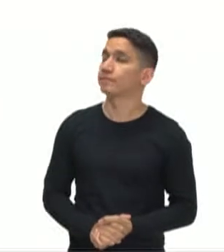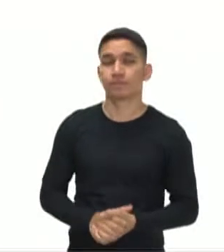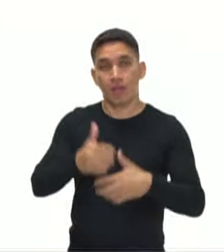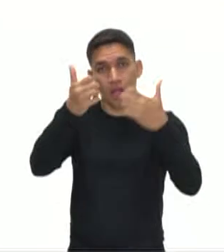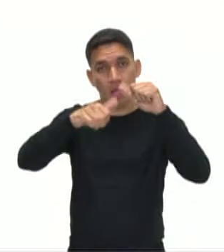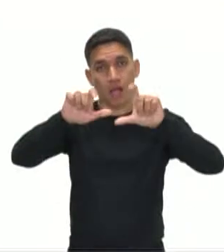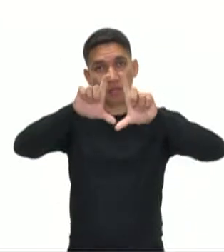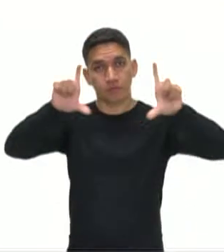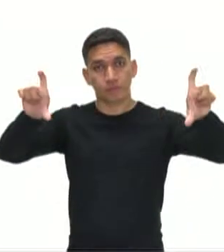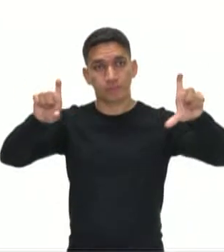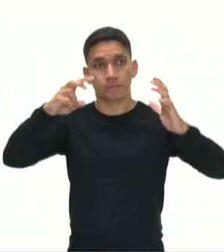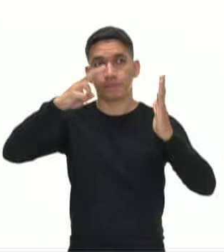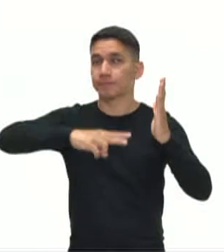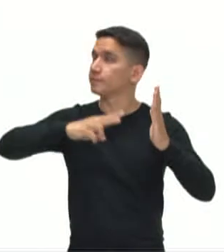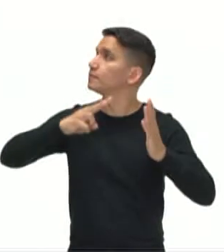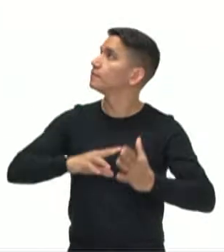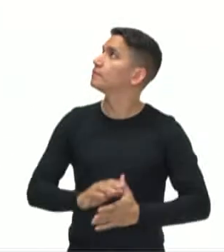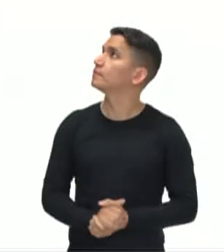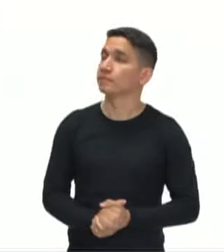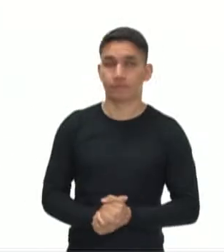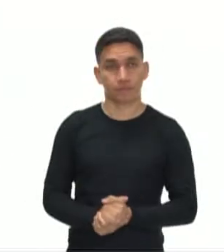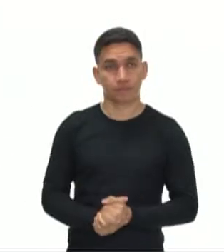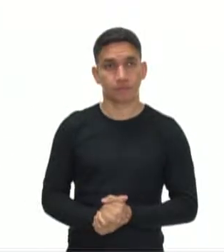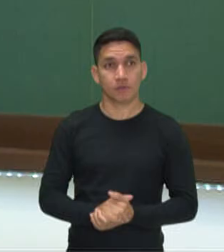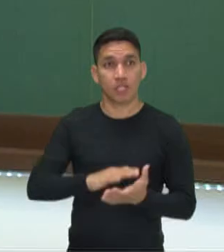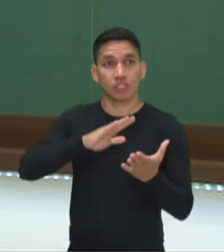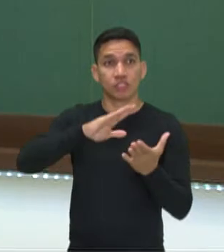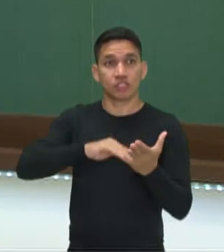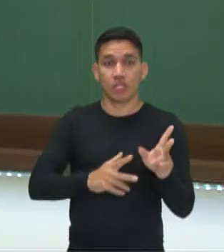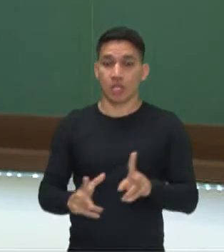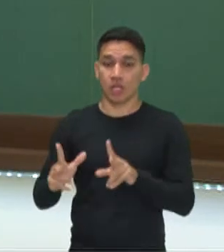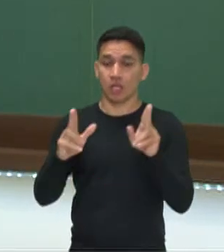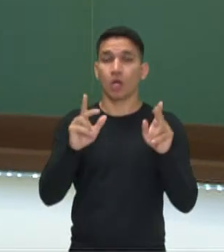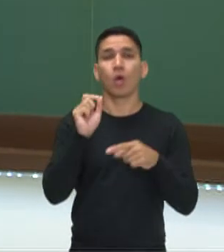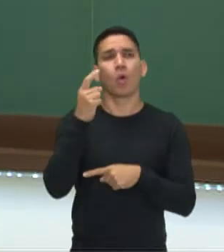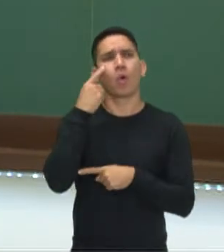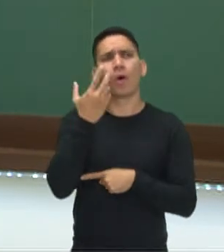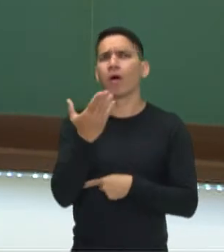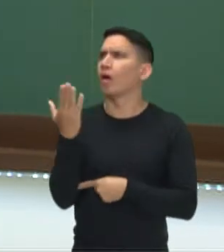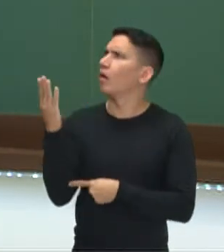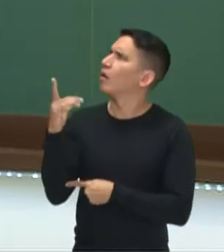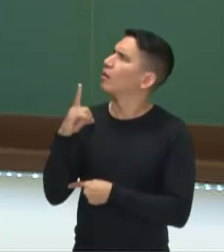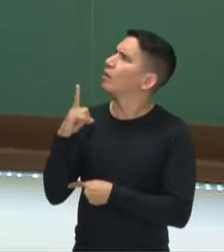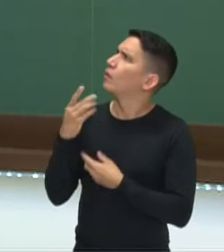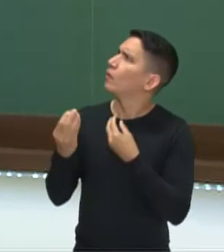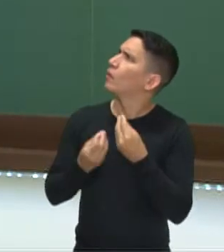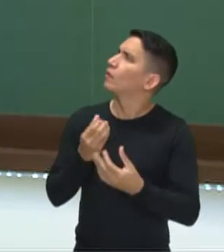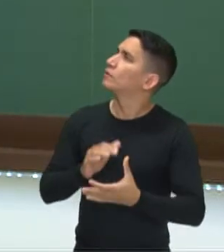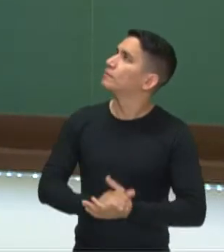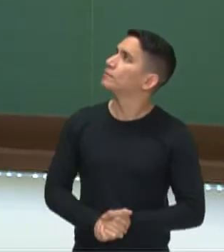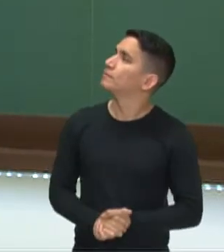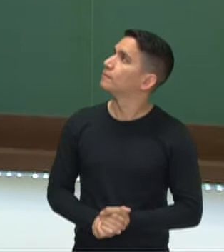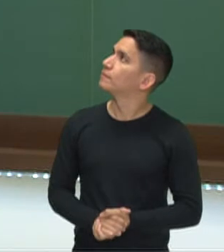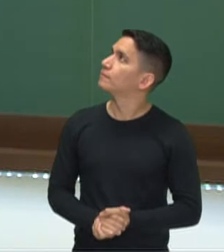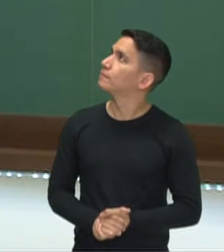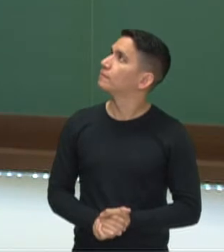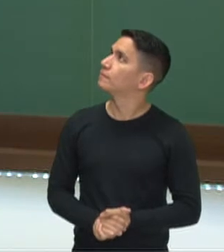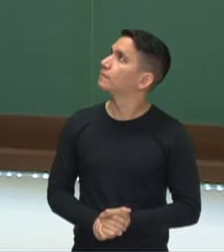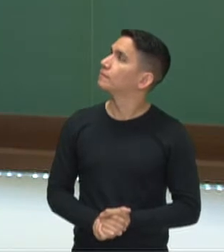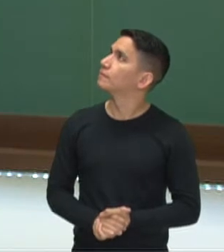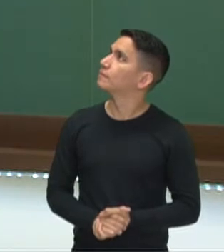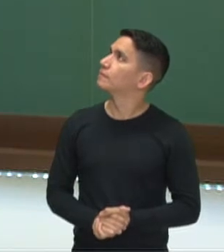enunciado, ó, o professor retirou o enunciado aqui. Olha como que fica, ó, desayunos